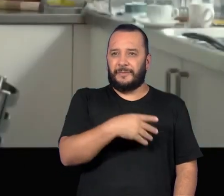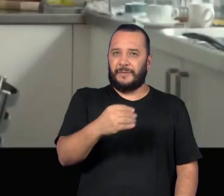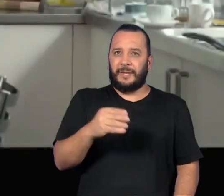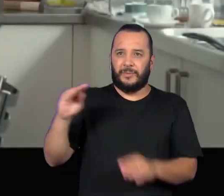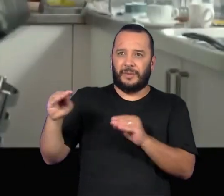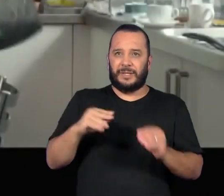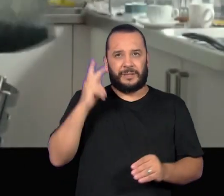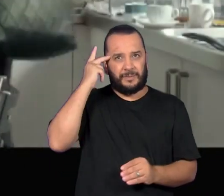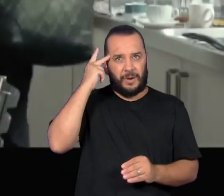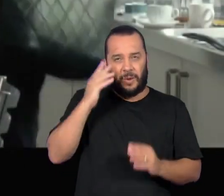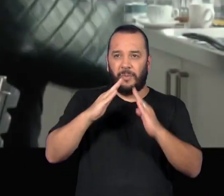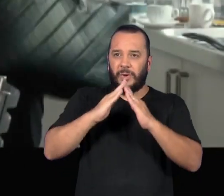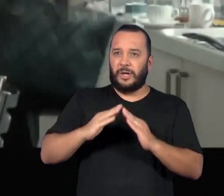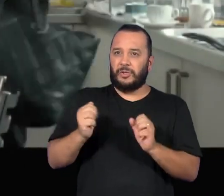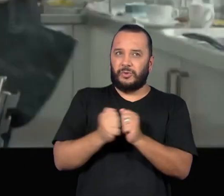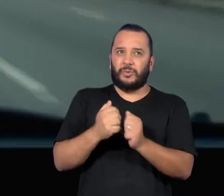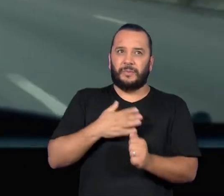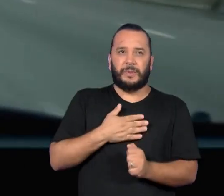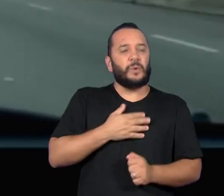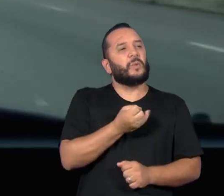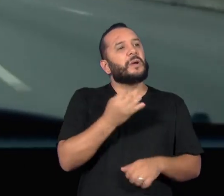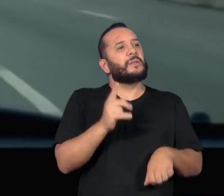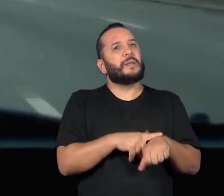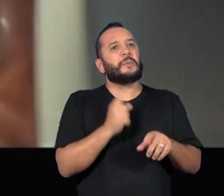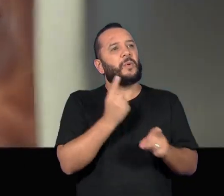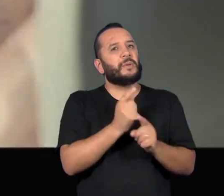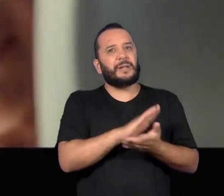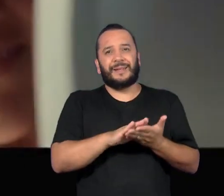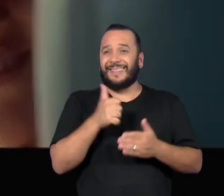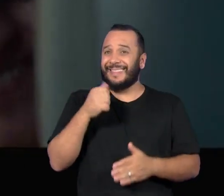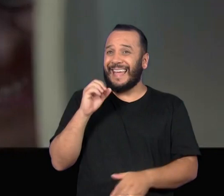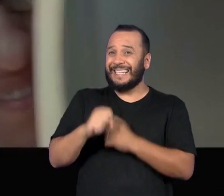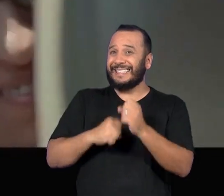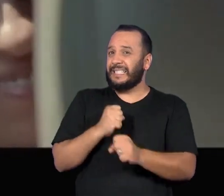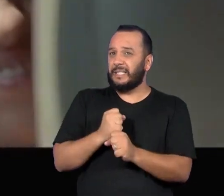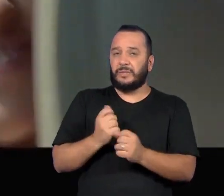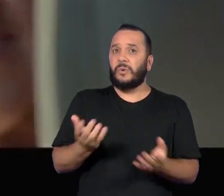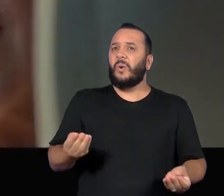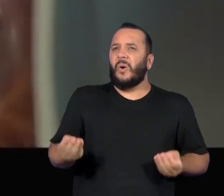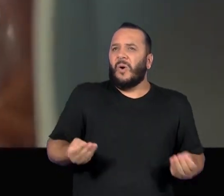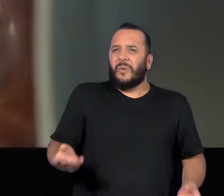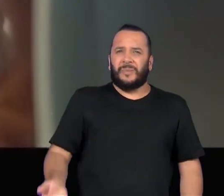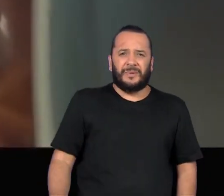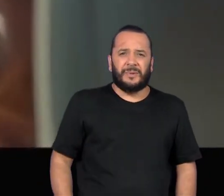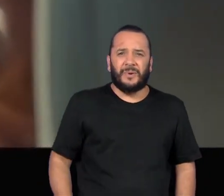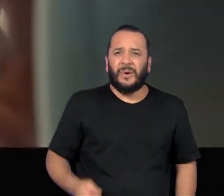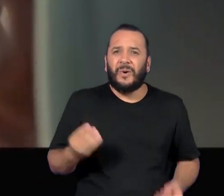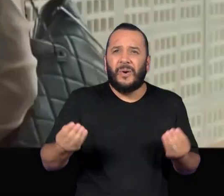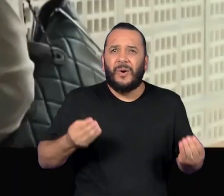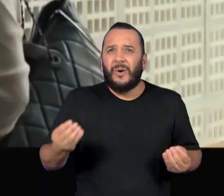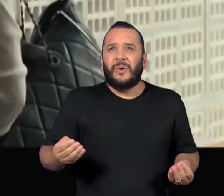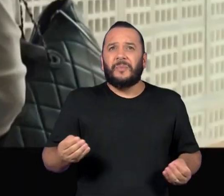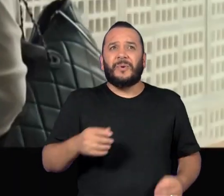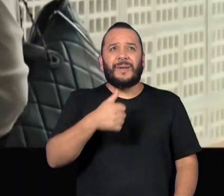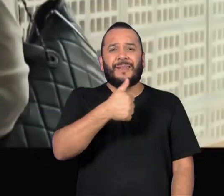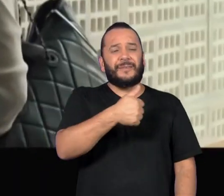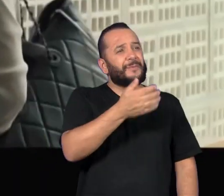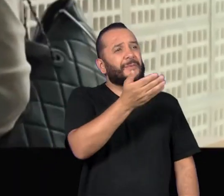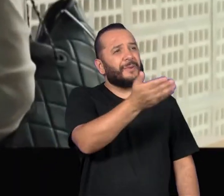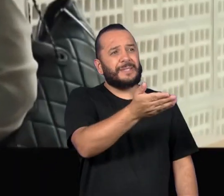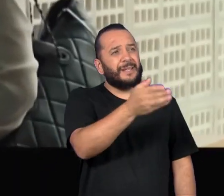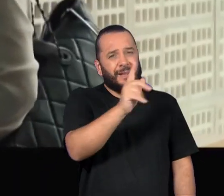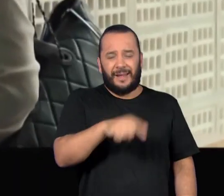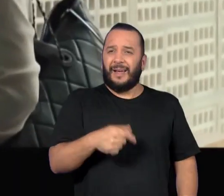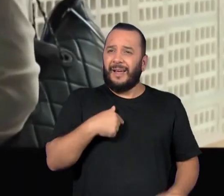comigo. Tem quanto tempo que vocês não se veem? Tá mais de 10 anos. É claro que pode. Imagina, meu amor, poxa, você é praticamente